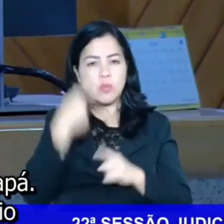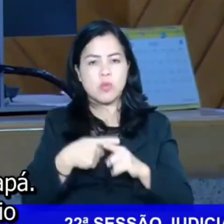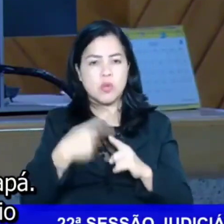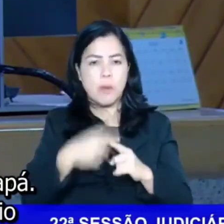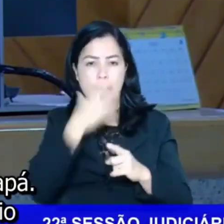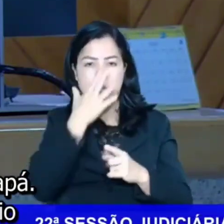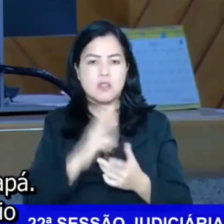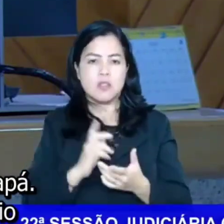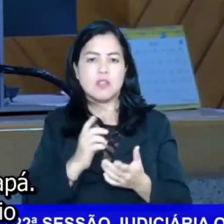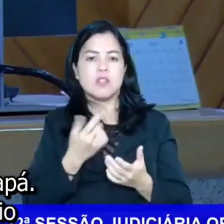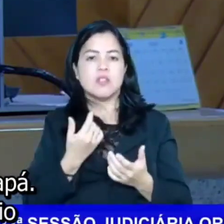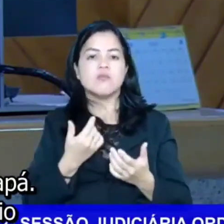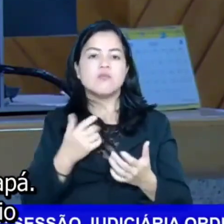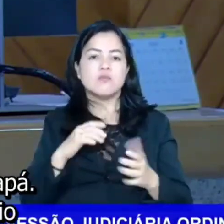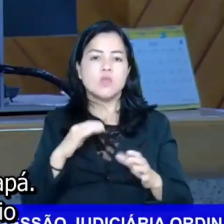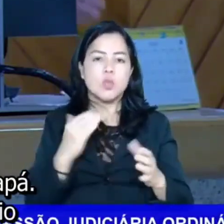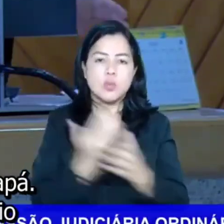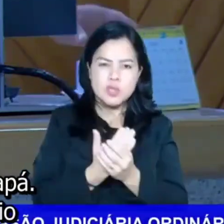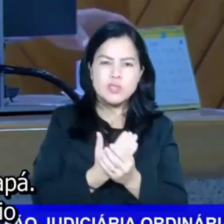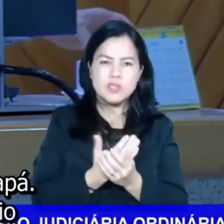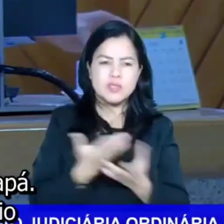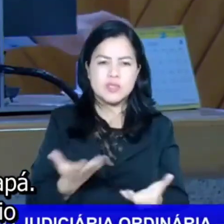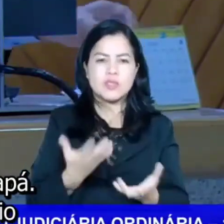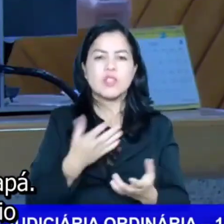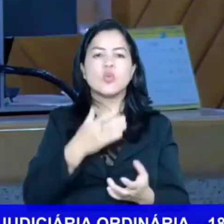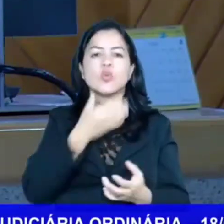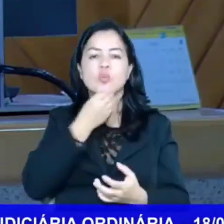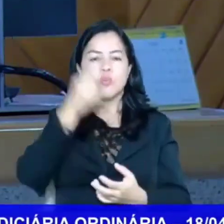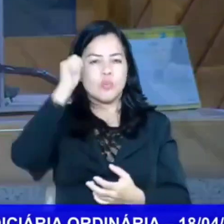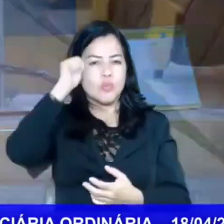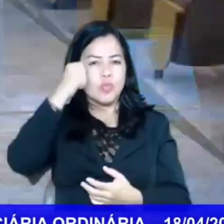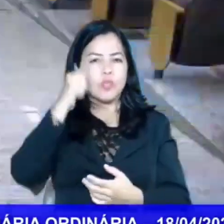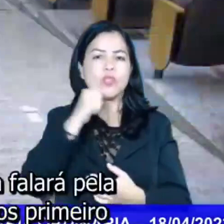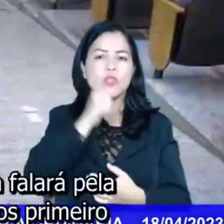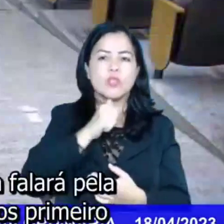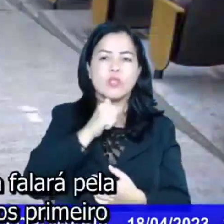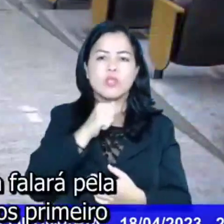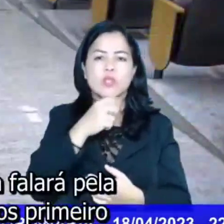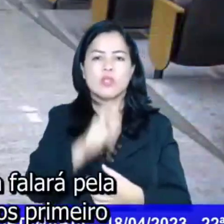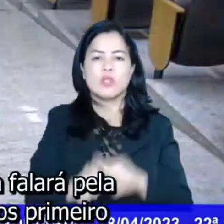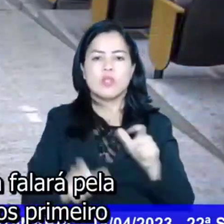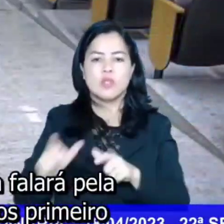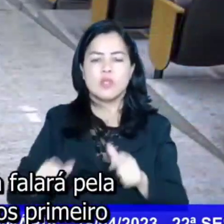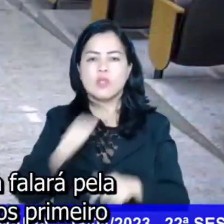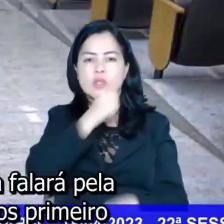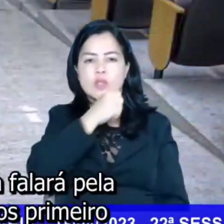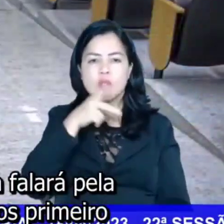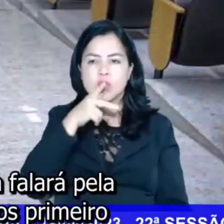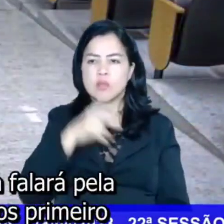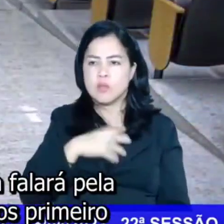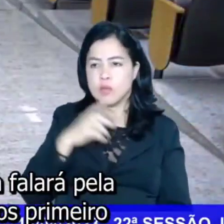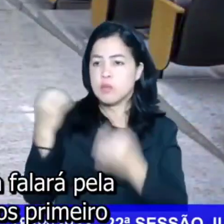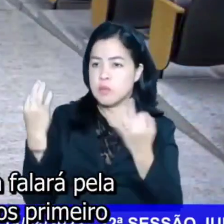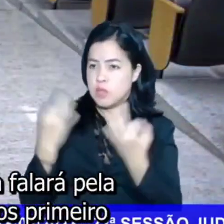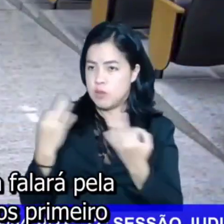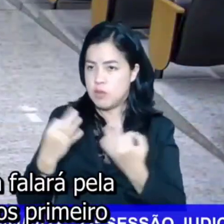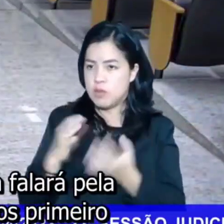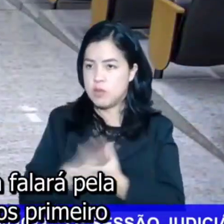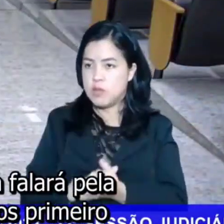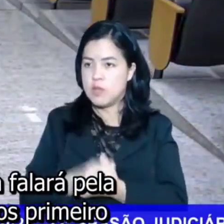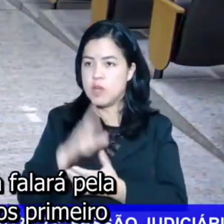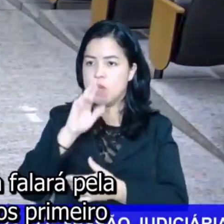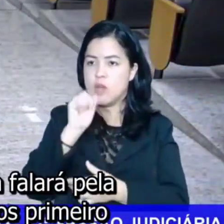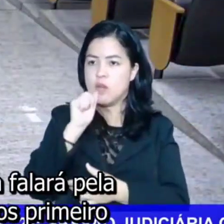do Amapá. Esse é o relatório, longo, mas necessário. Perfeito. Imagem ampla do plenário. A Rafaela falará